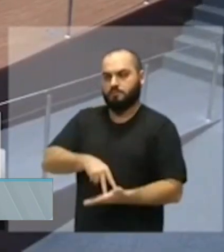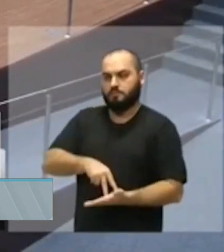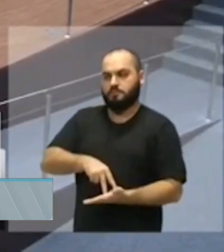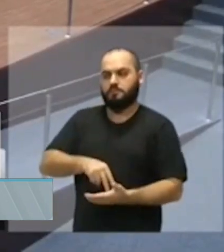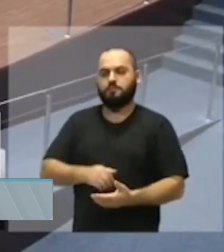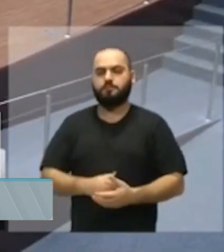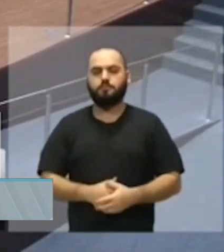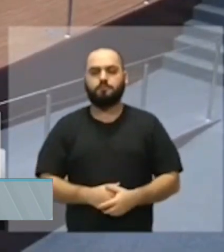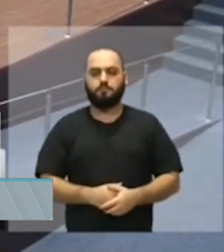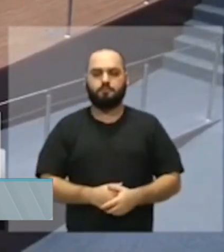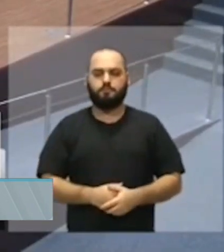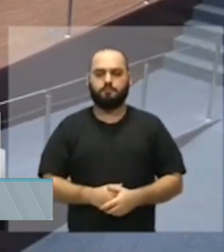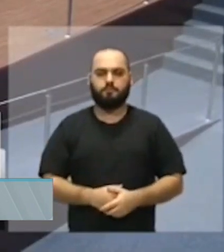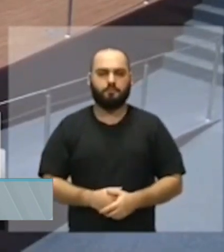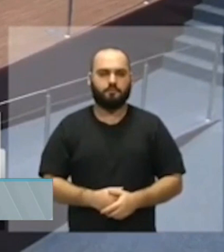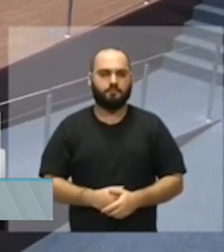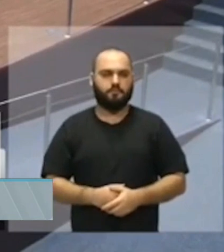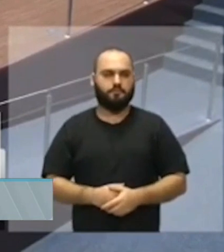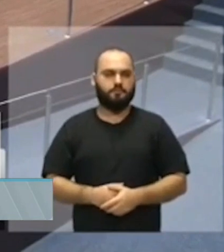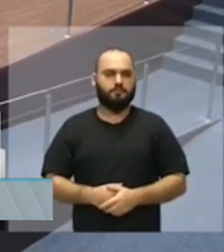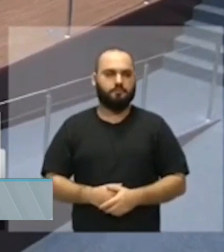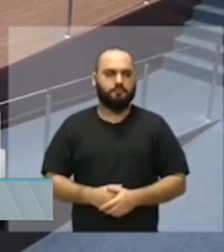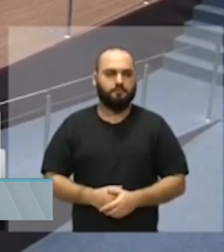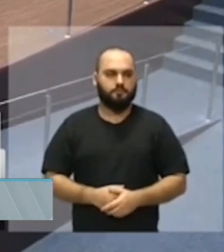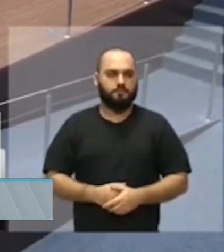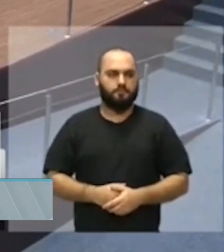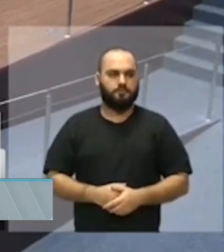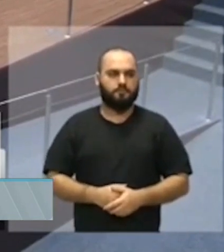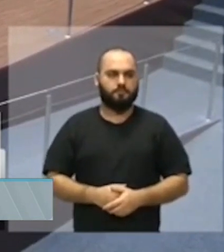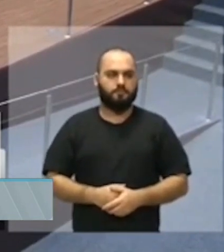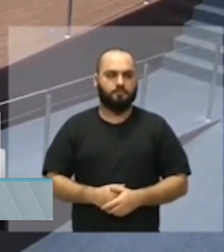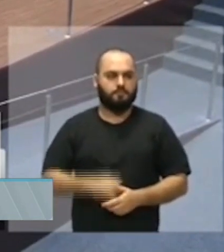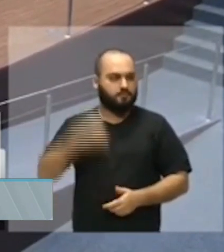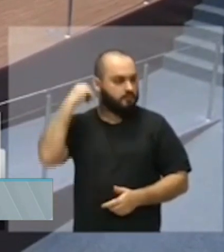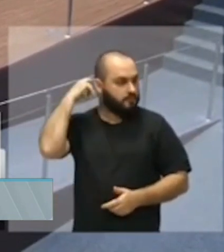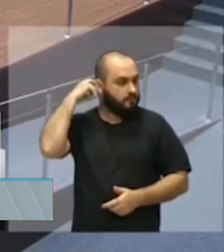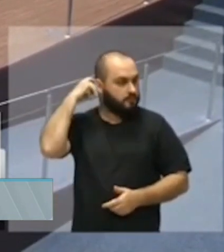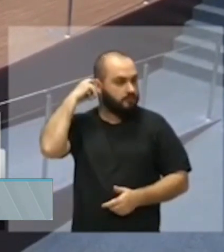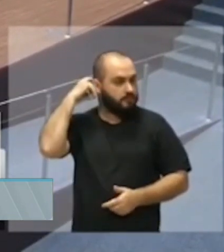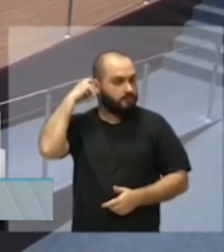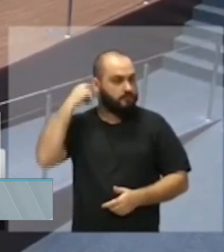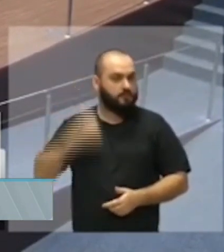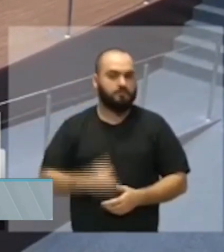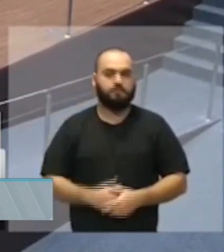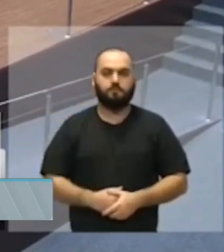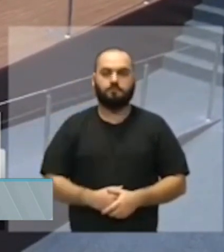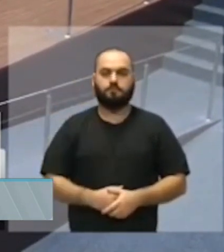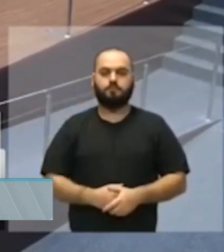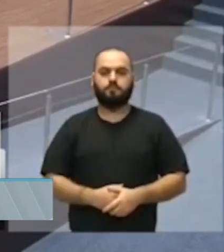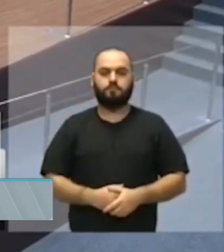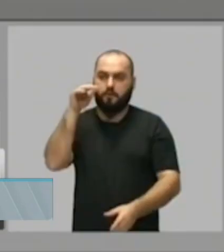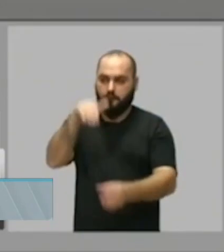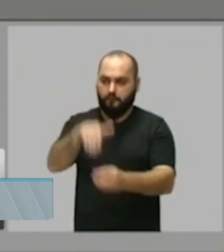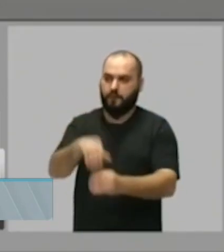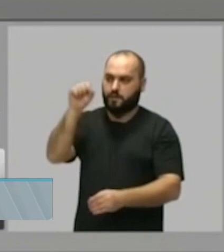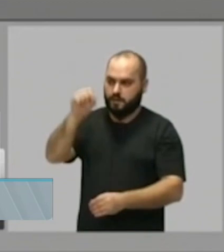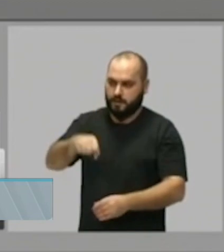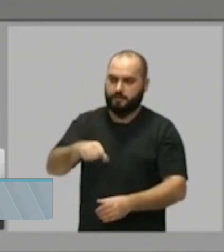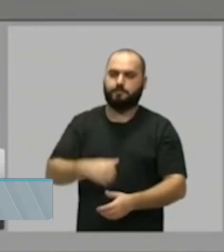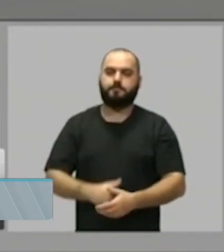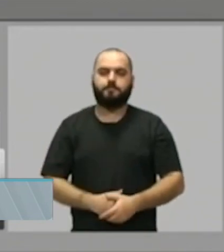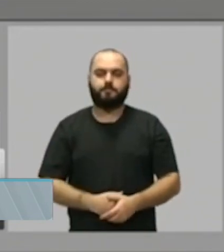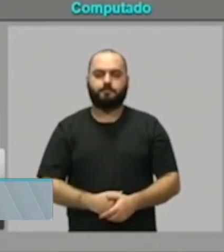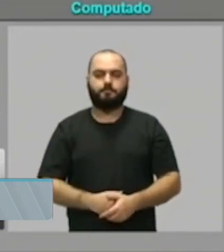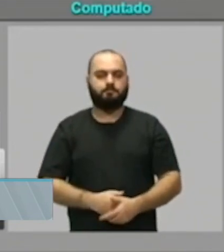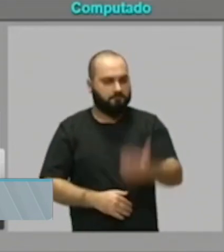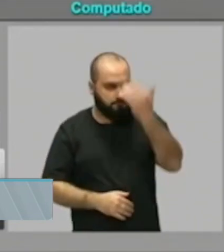de estacionamento especial, filas preferenciais e cartão de transporte. O projeto vai passar ainda por uma segunda